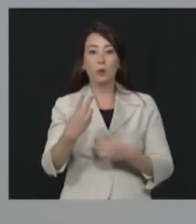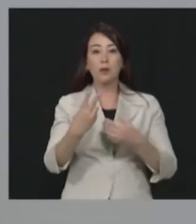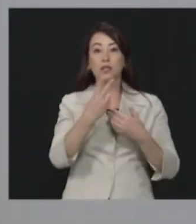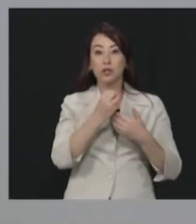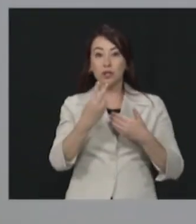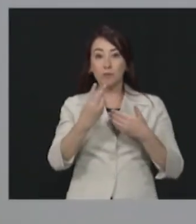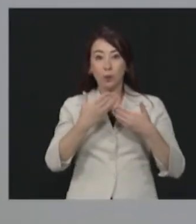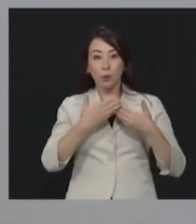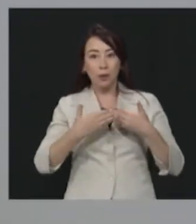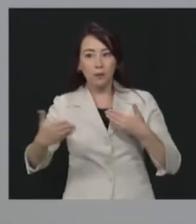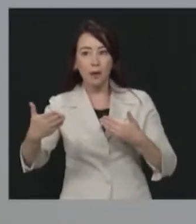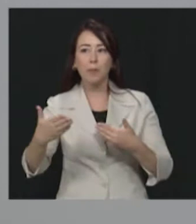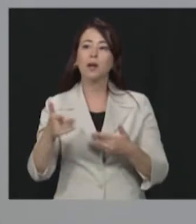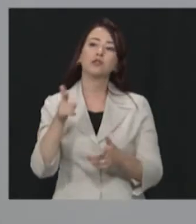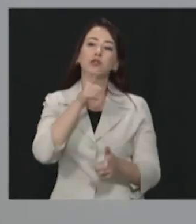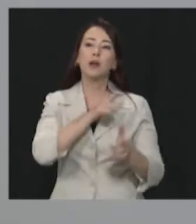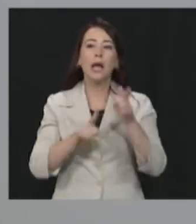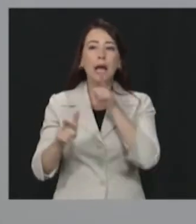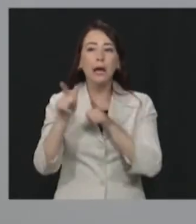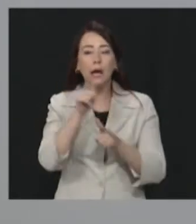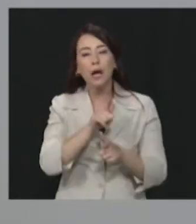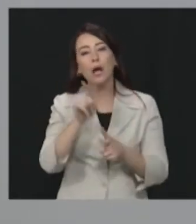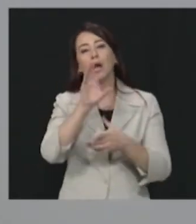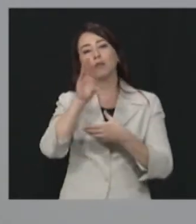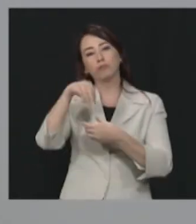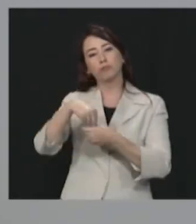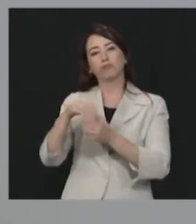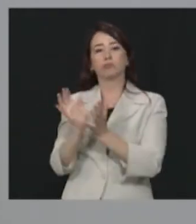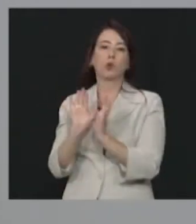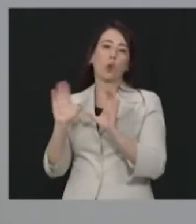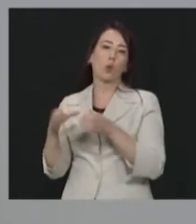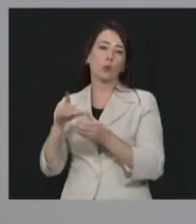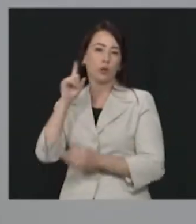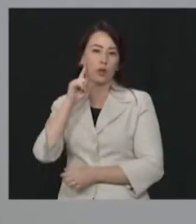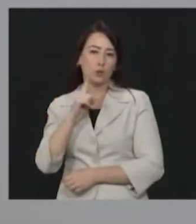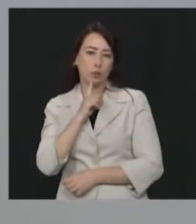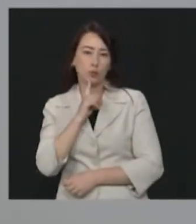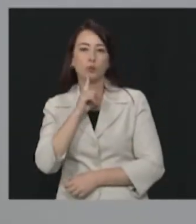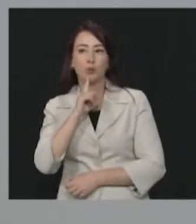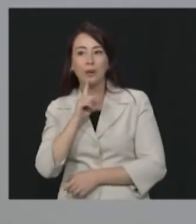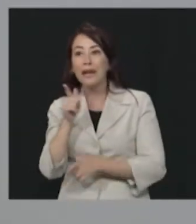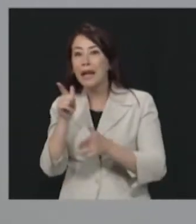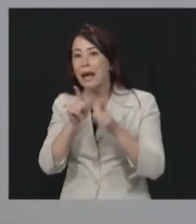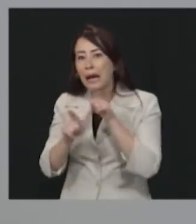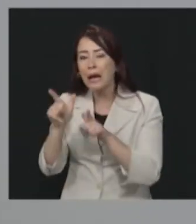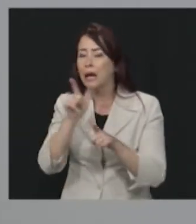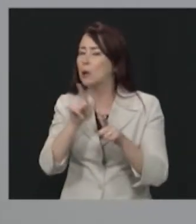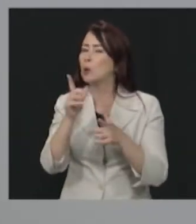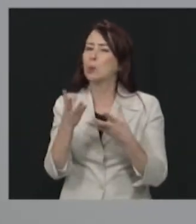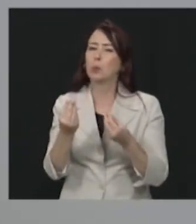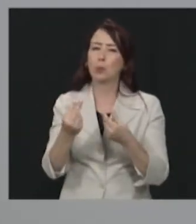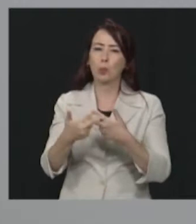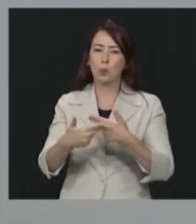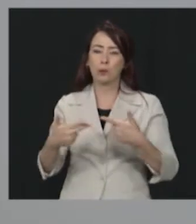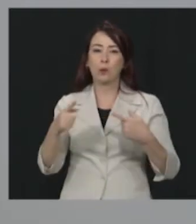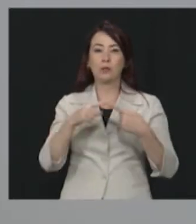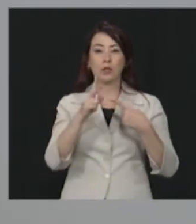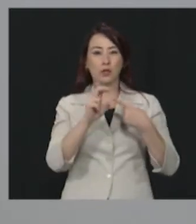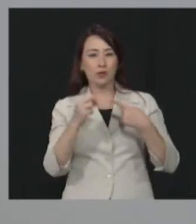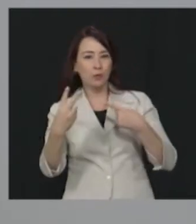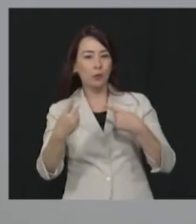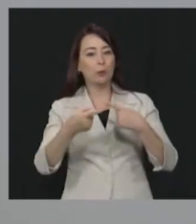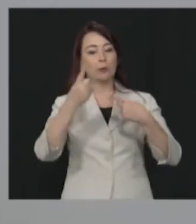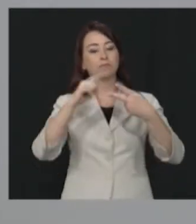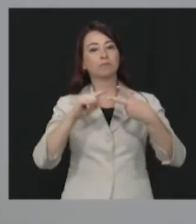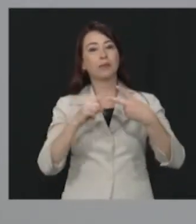os ganhos legais para a comunidade surda foram muito significativos. Em 2005, nós tivemos